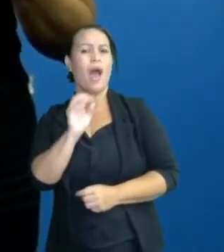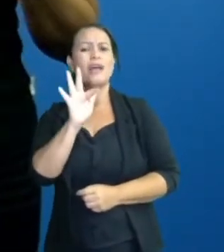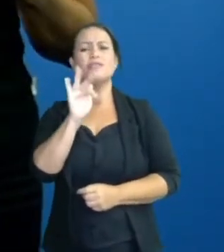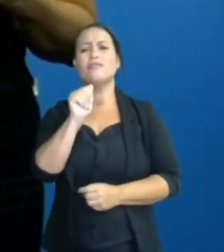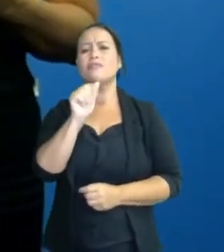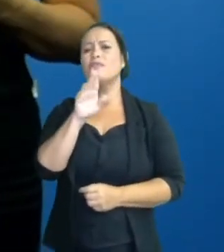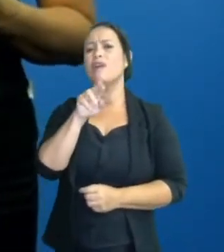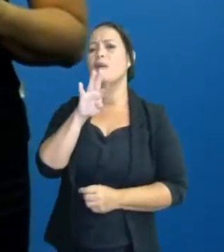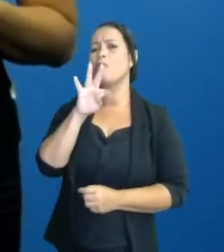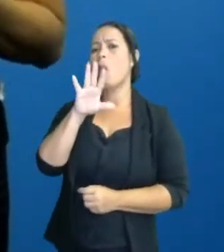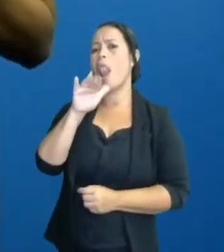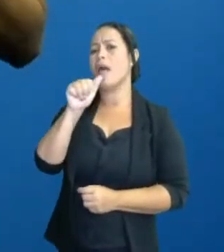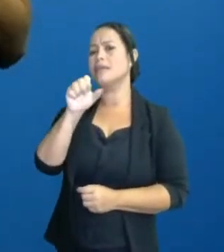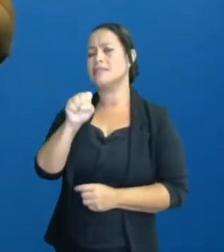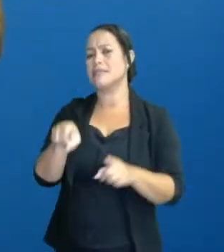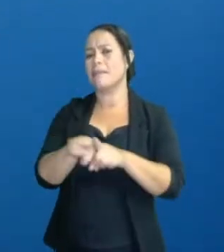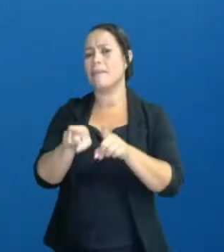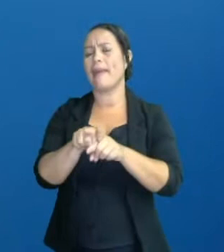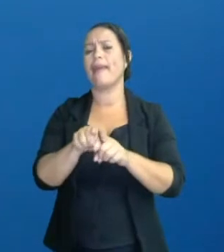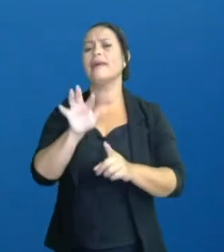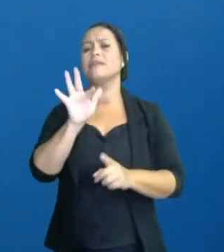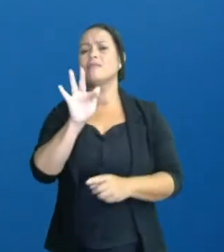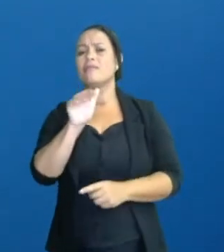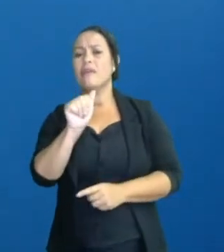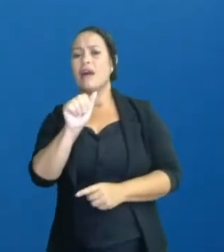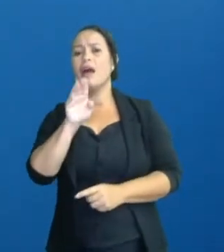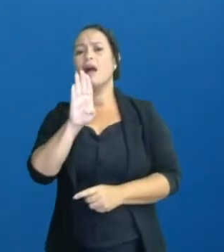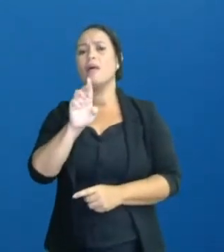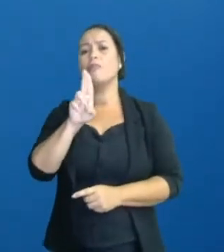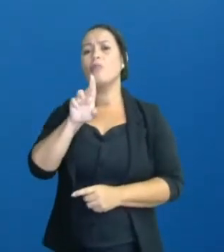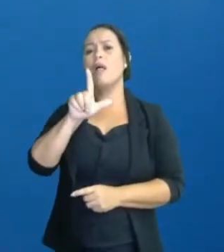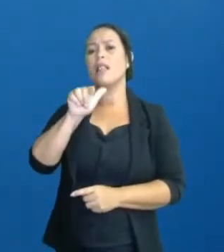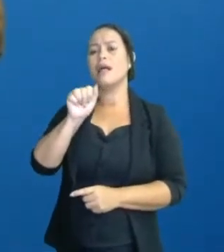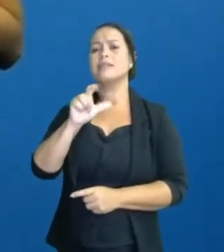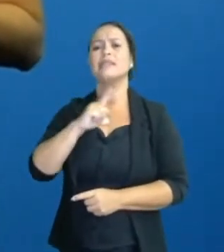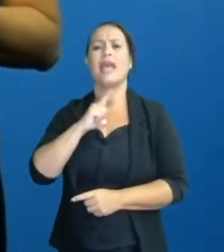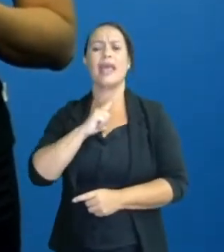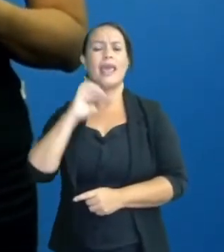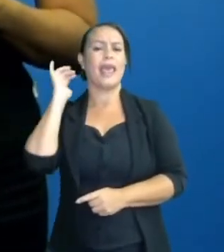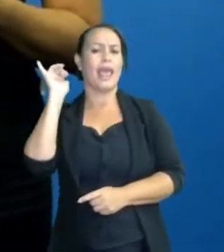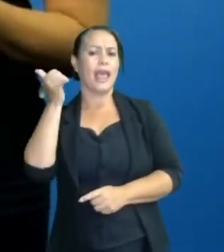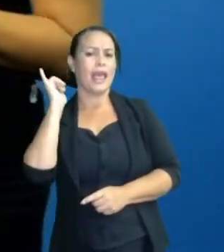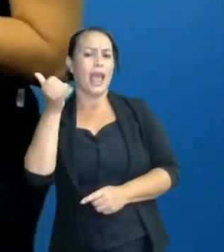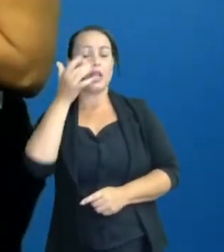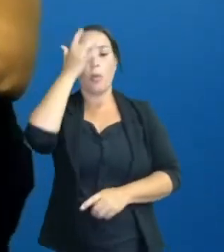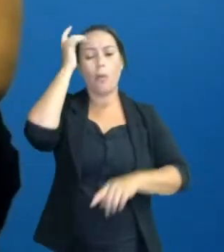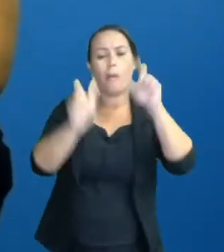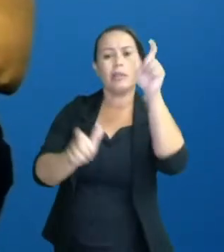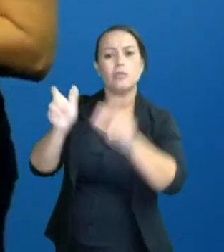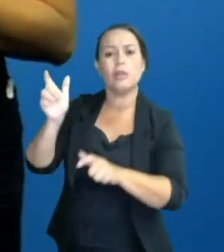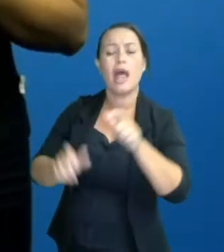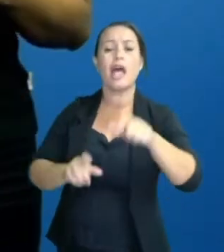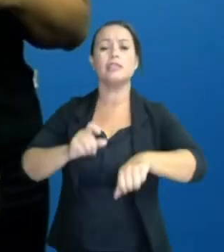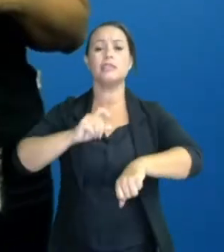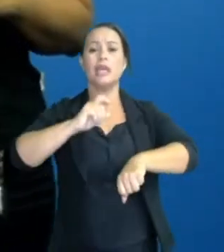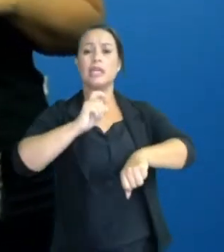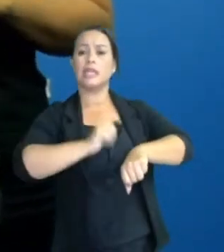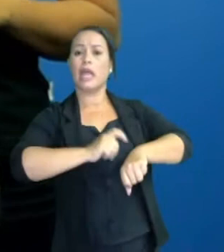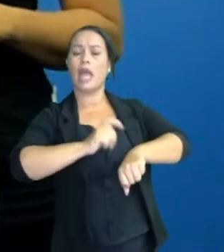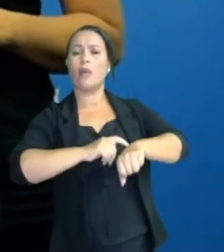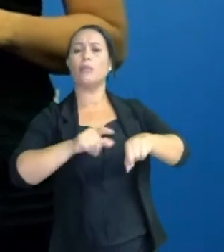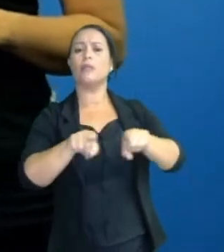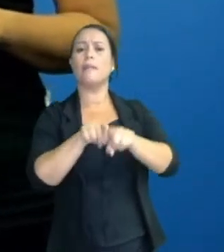fábulas, elas têm enredo, personagem, tempo, lugar e